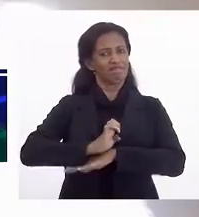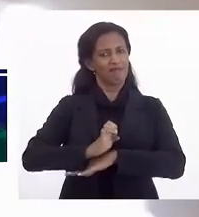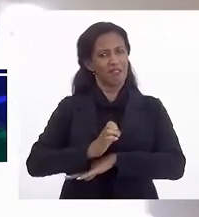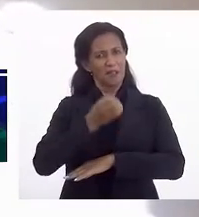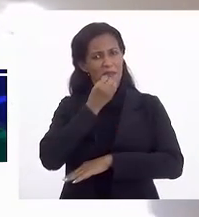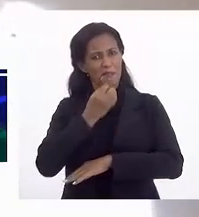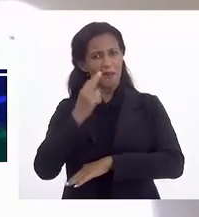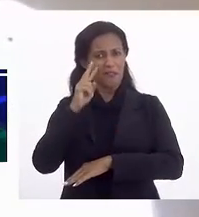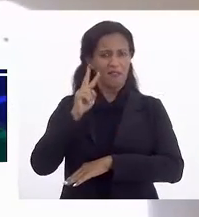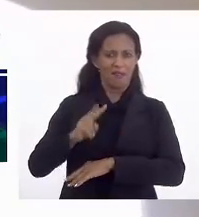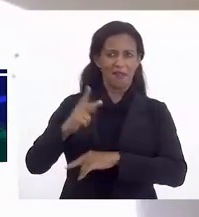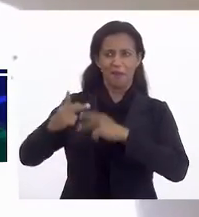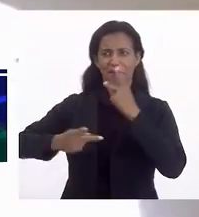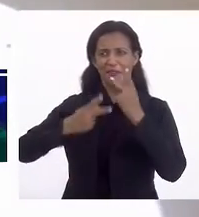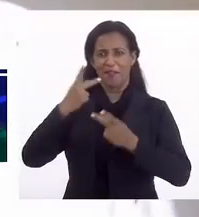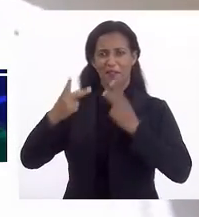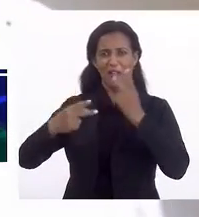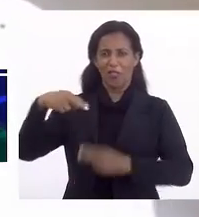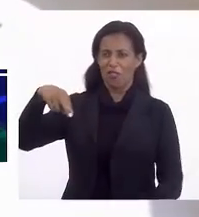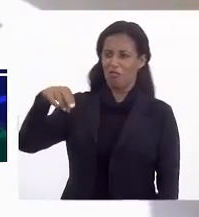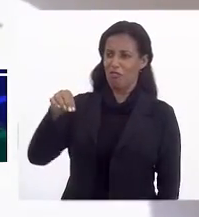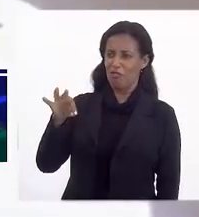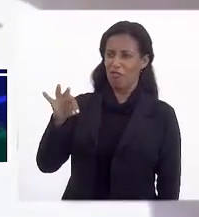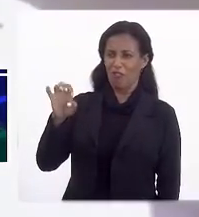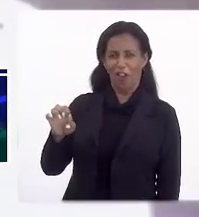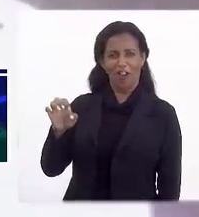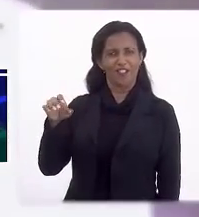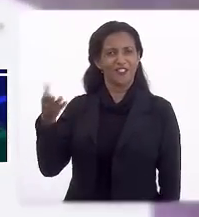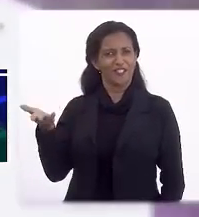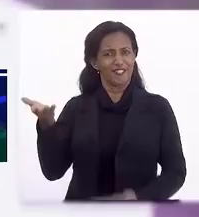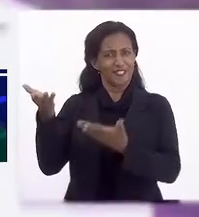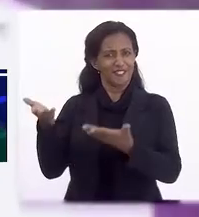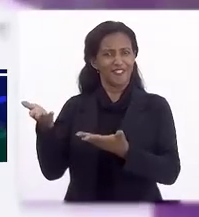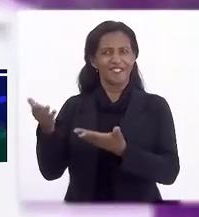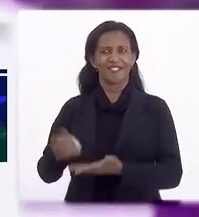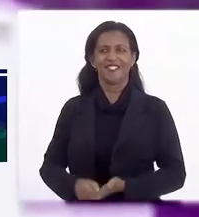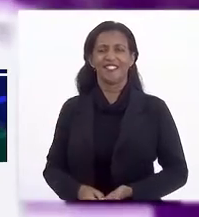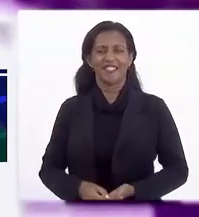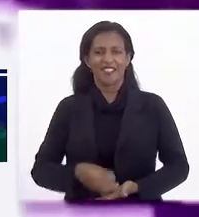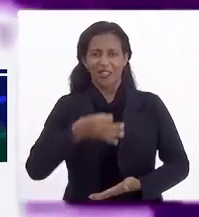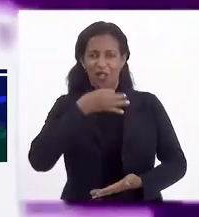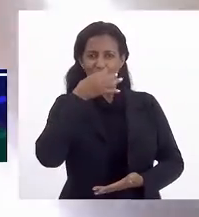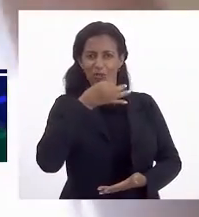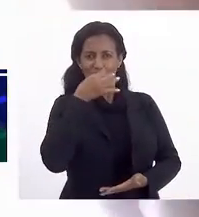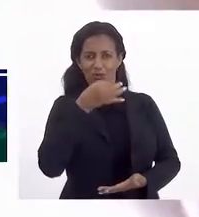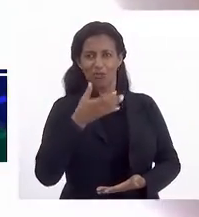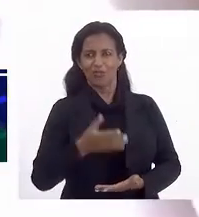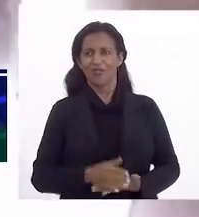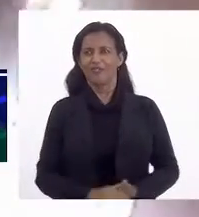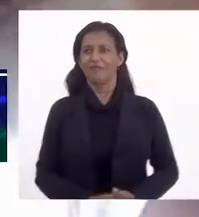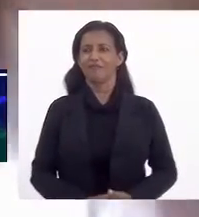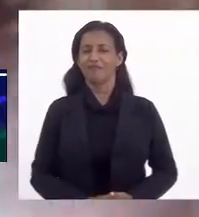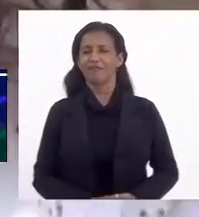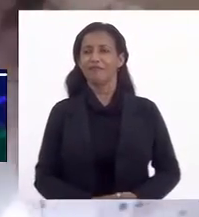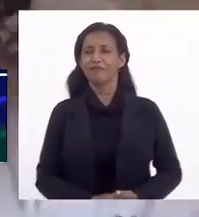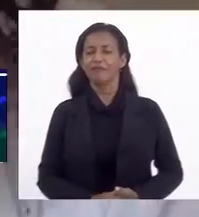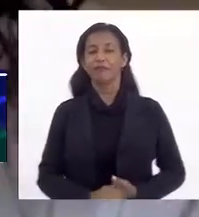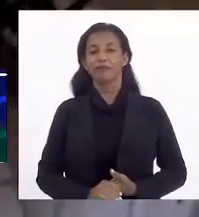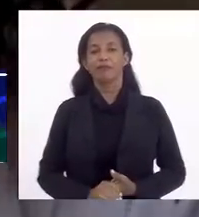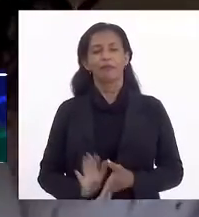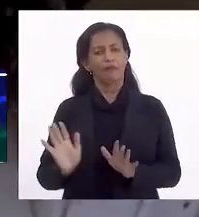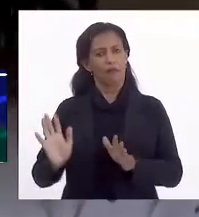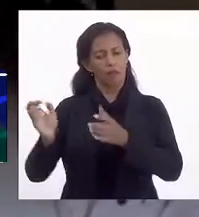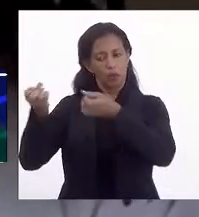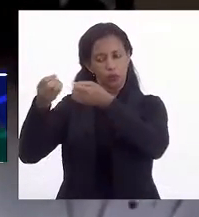a forma de falar do Norte, Noroeste, Fluminense, dando o tom aqui dos processos. Mas, dito